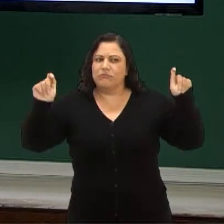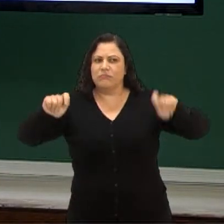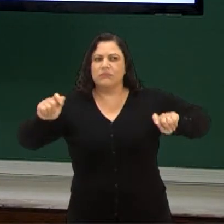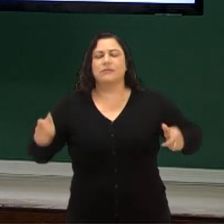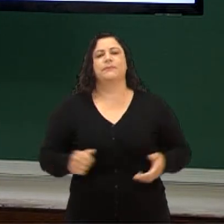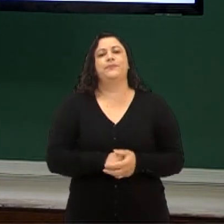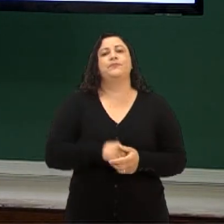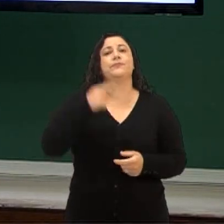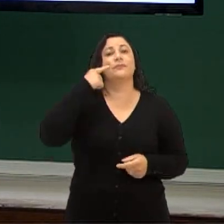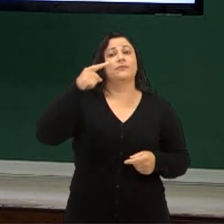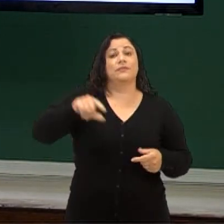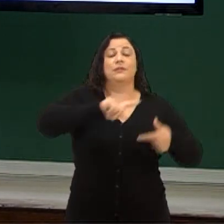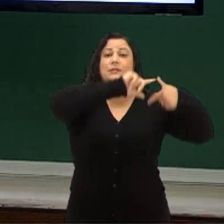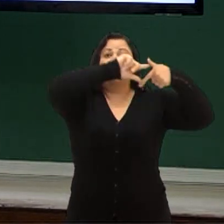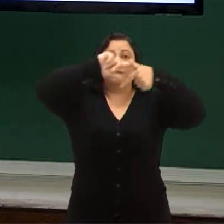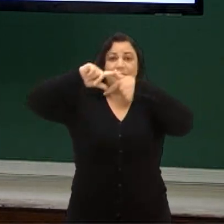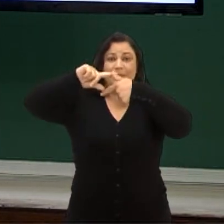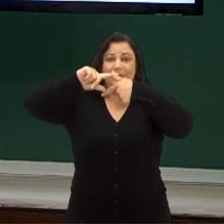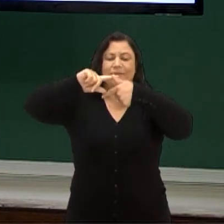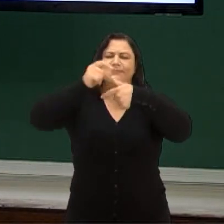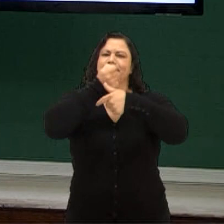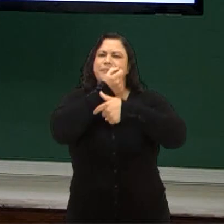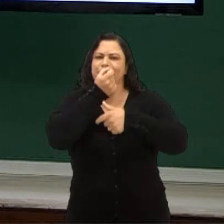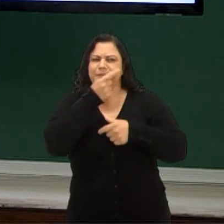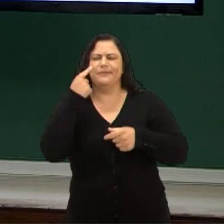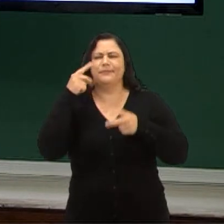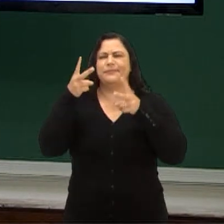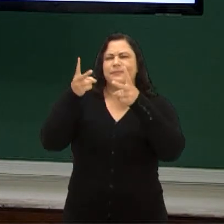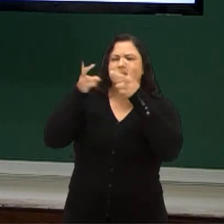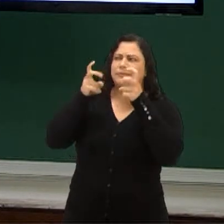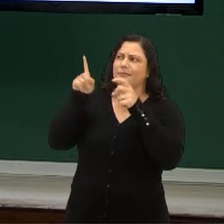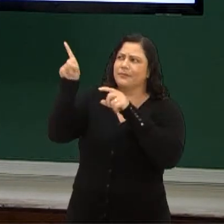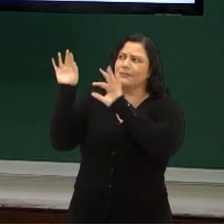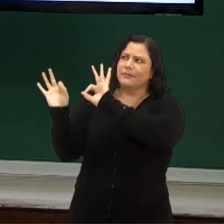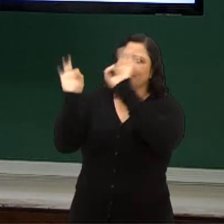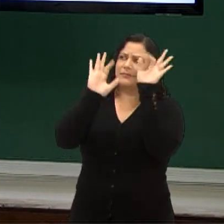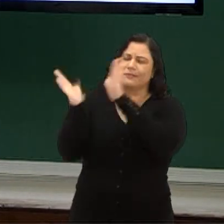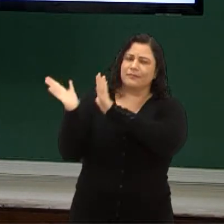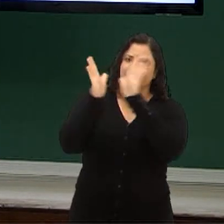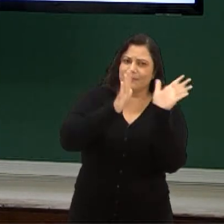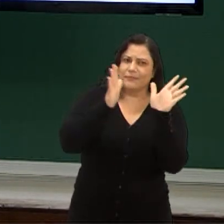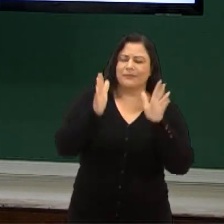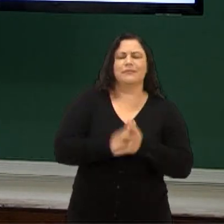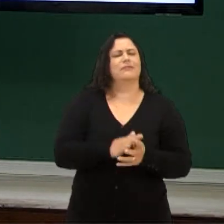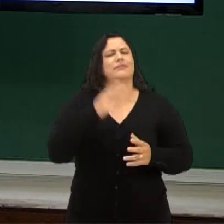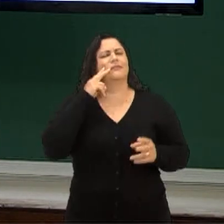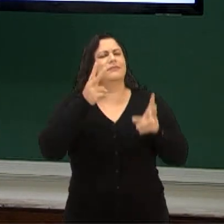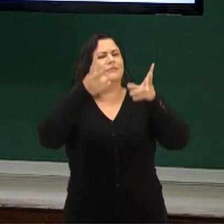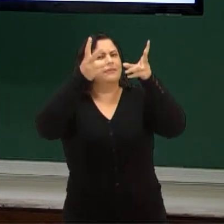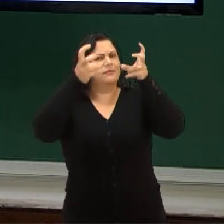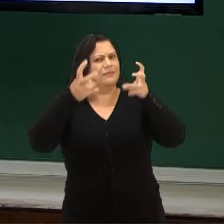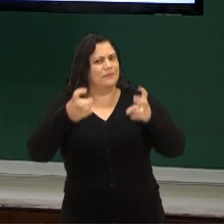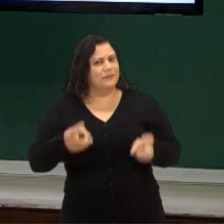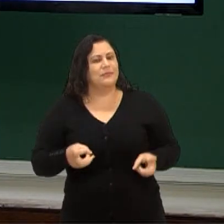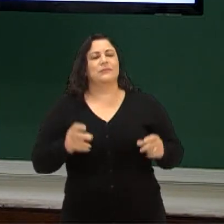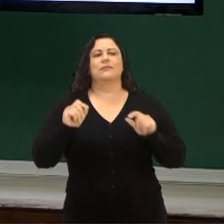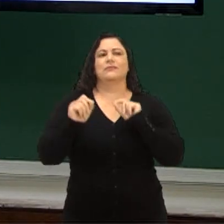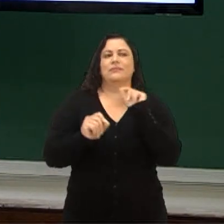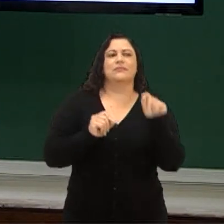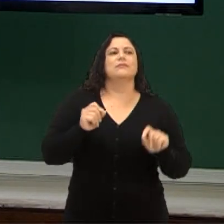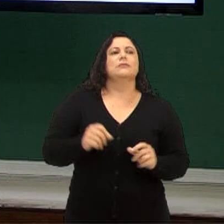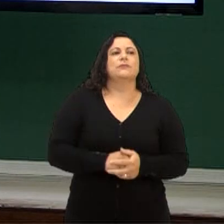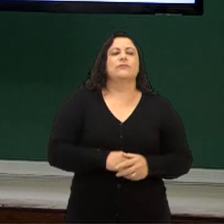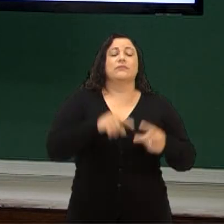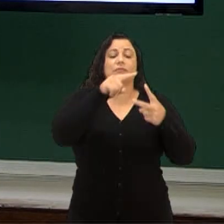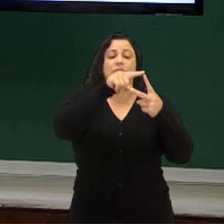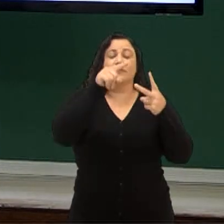Então temos uma tirinha muito bacana aqui. Batemos o olho, já começamos a interpretar o texto, sem ler. Então aqui nós temos